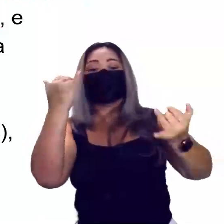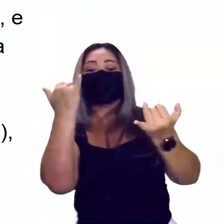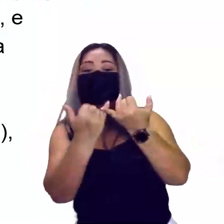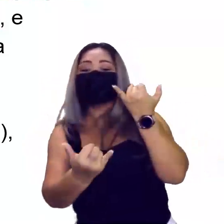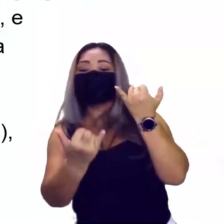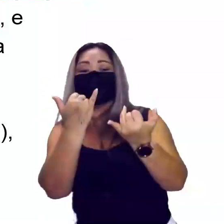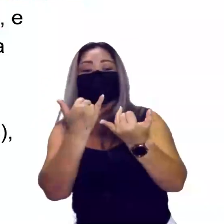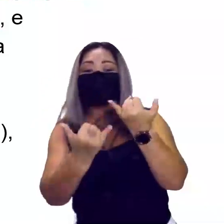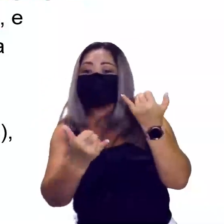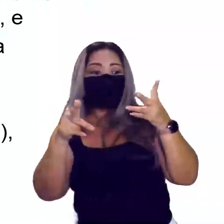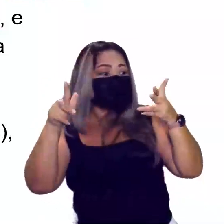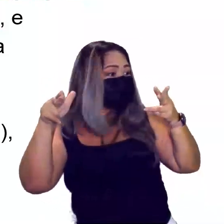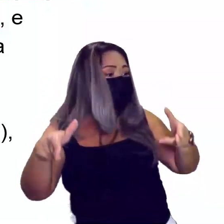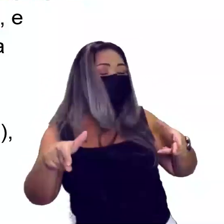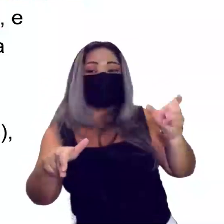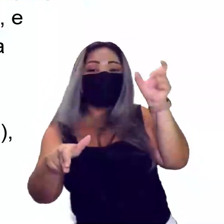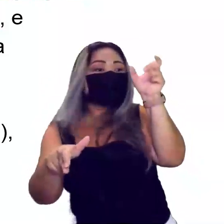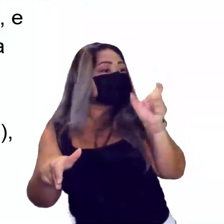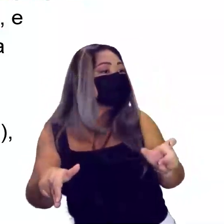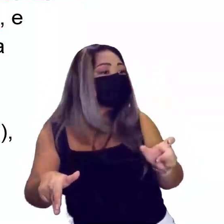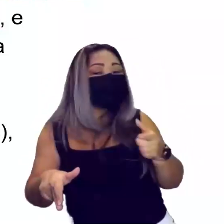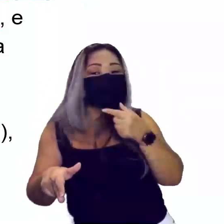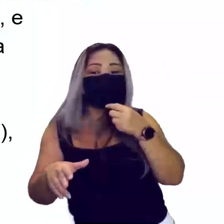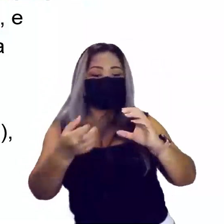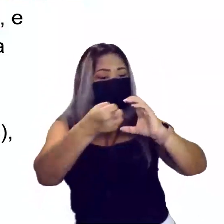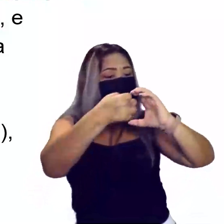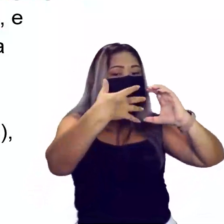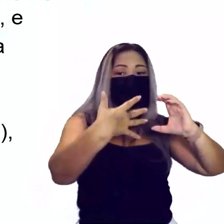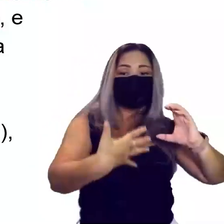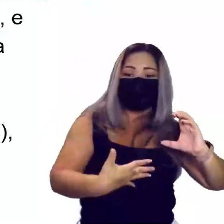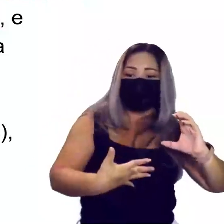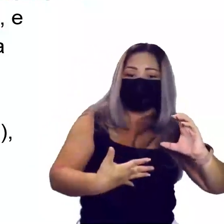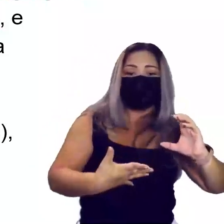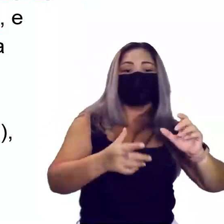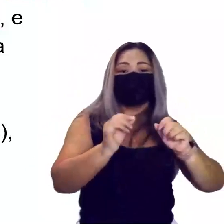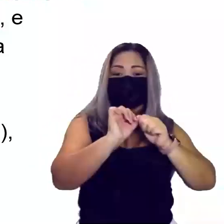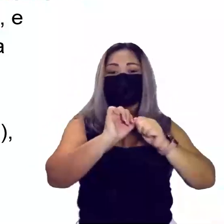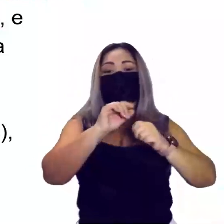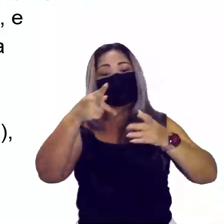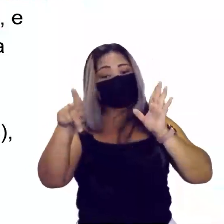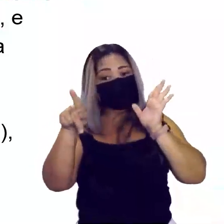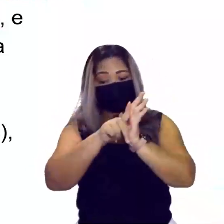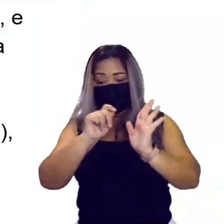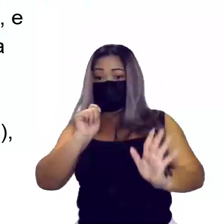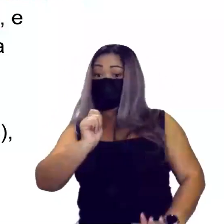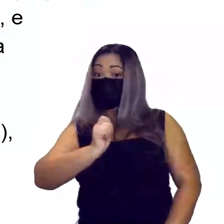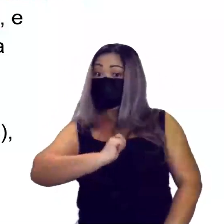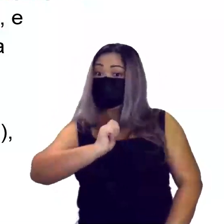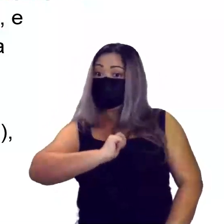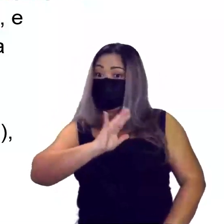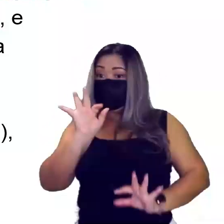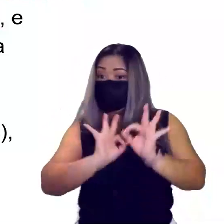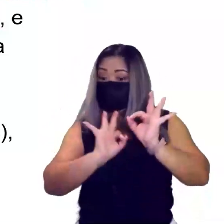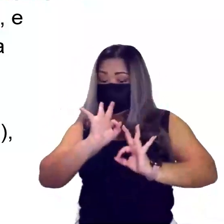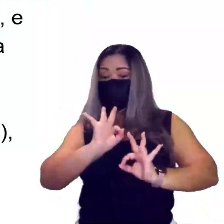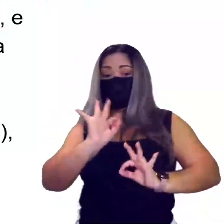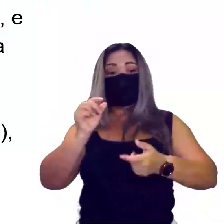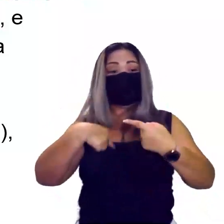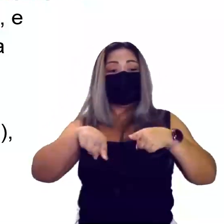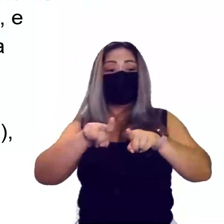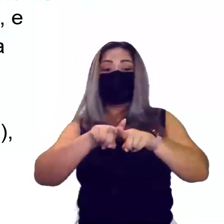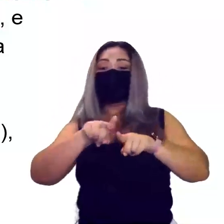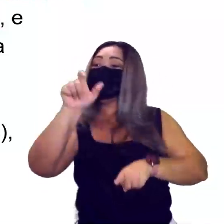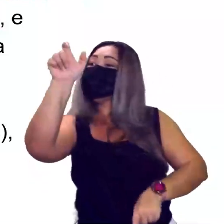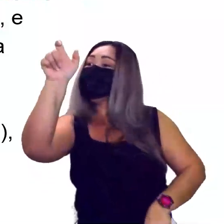parecidos com os homens. Possuem características antropomórficas, né, parecidas, por isso o grego não